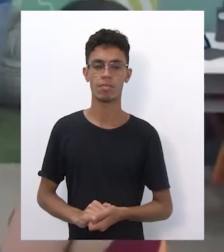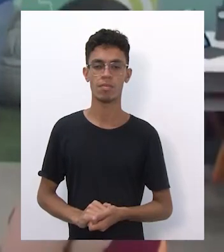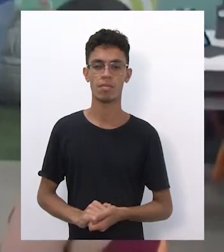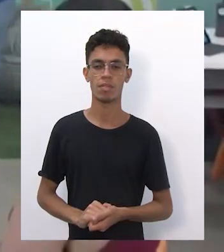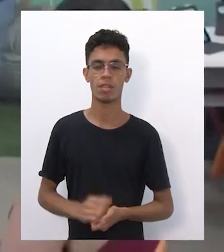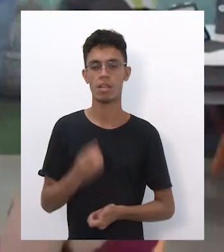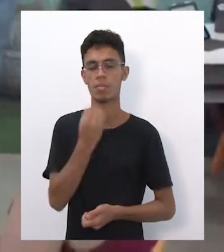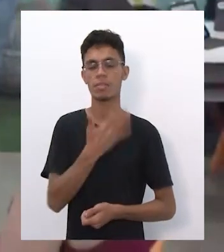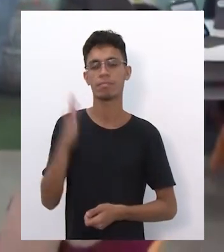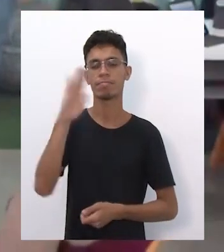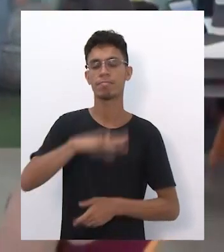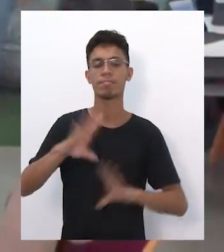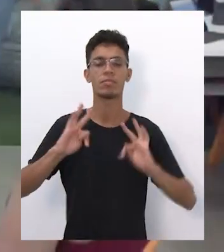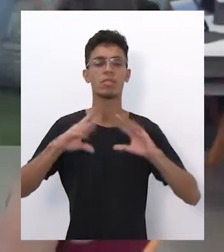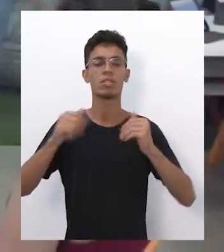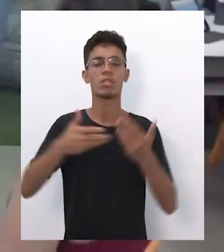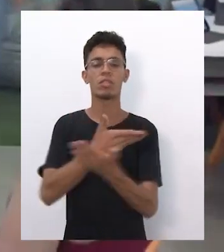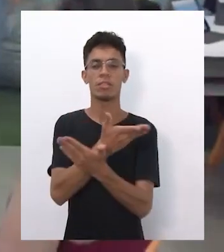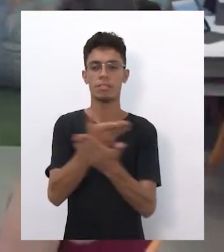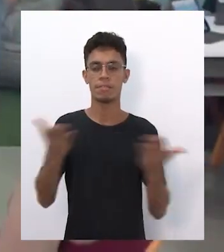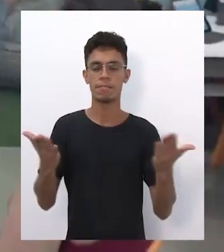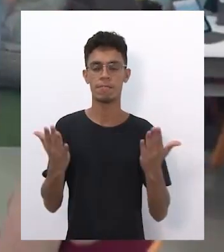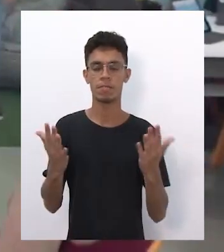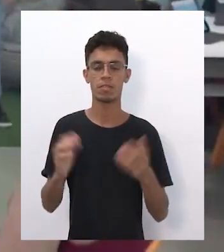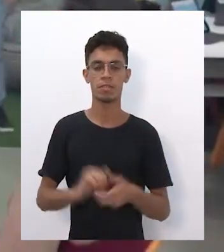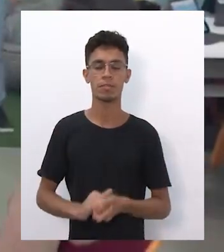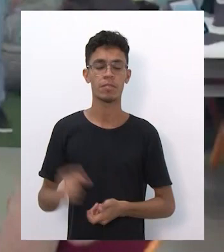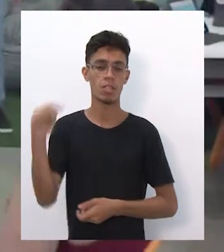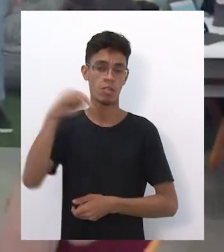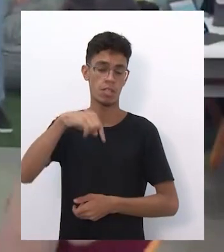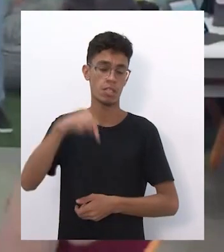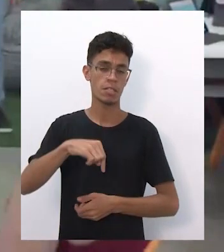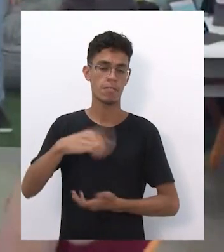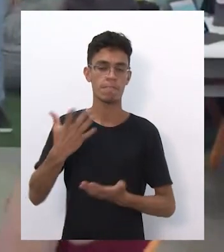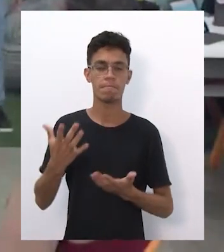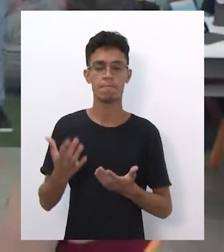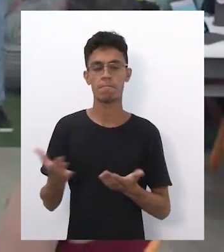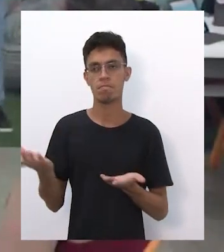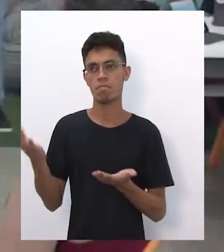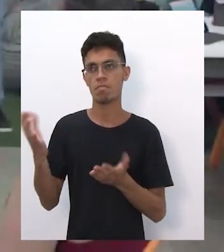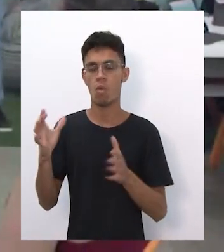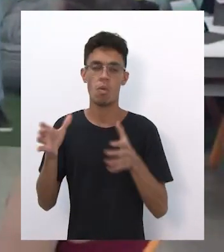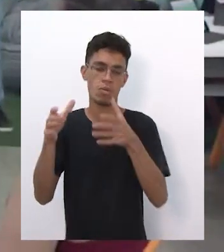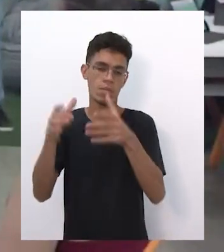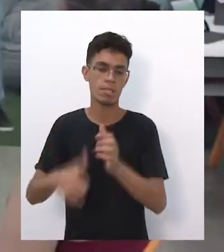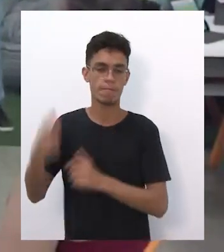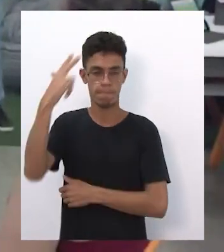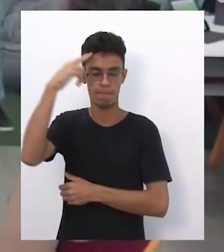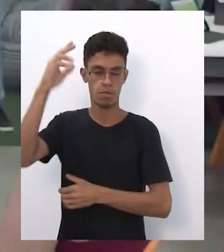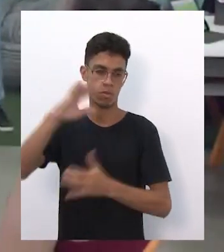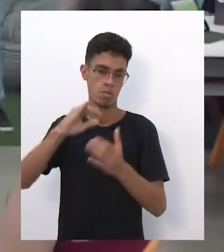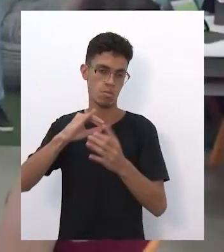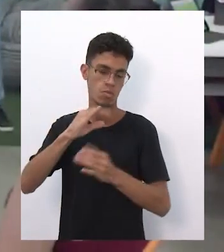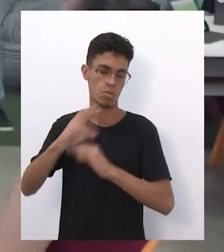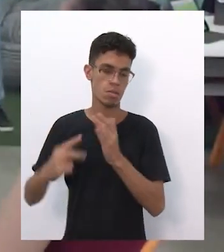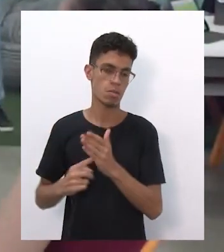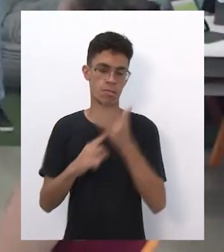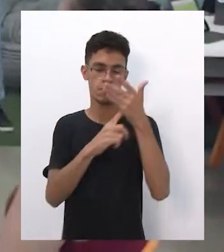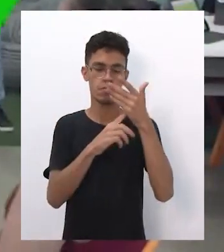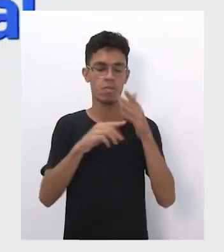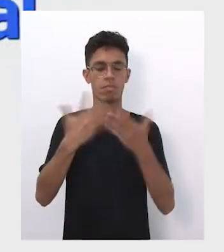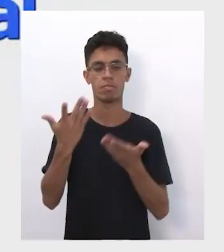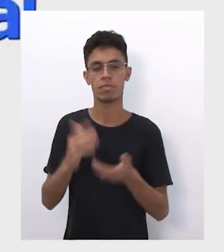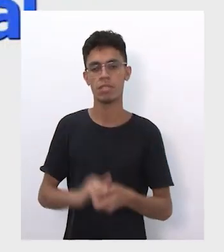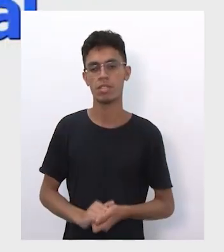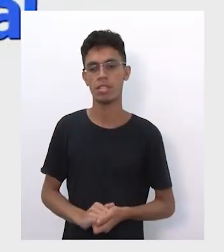Bom, boa tarde a todos. Nós estamos aqui no Espaço 5, Espaço da Cultura Digital. A gente vai trabalhar um pouquinho com vocês sobre